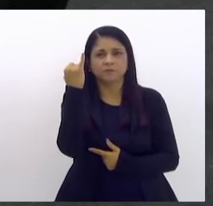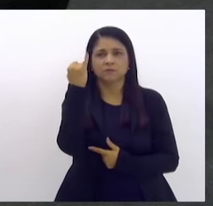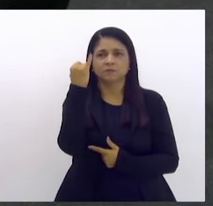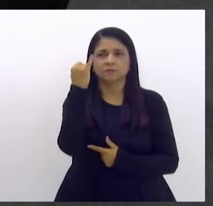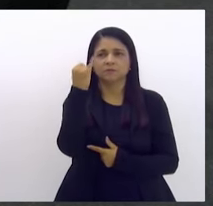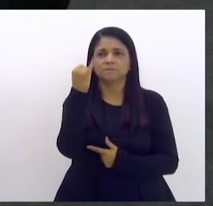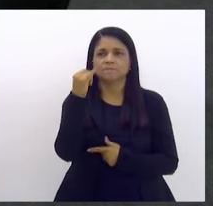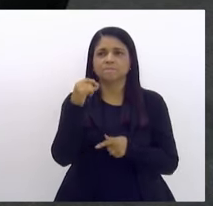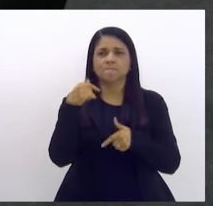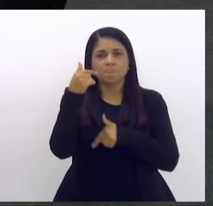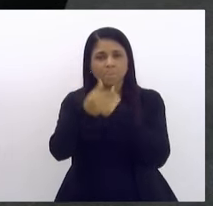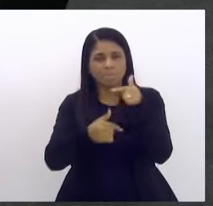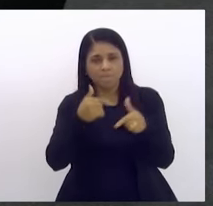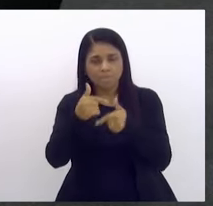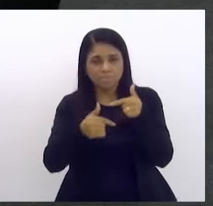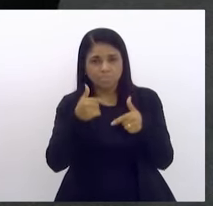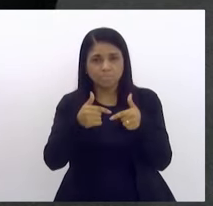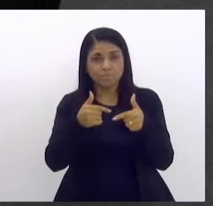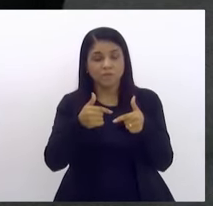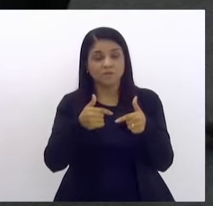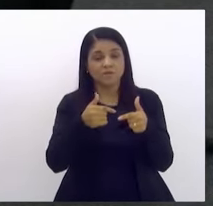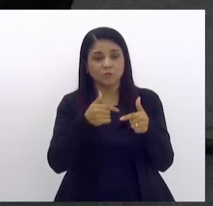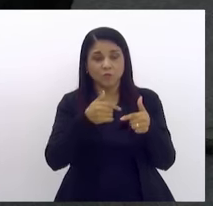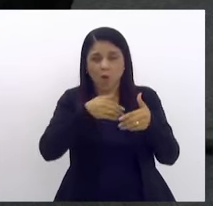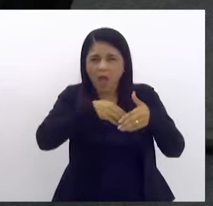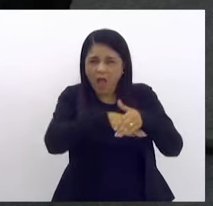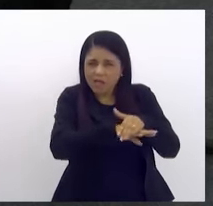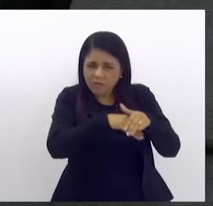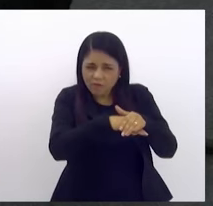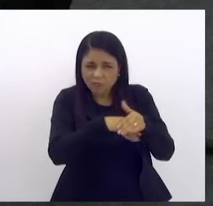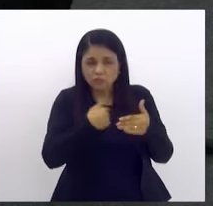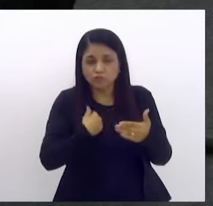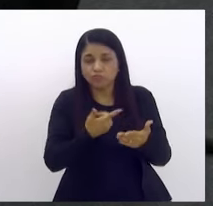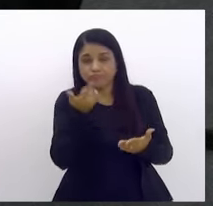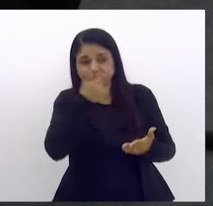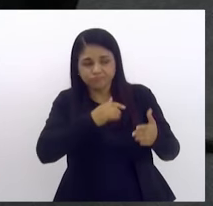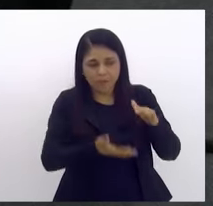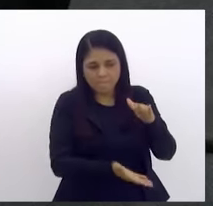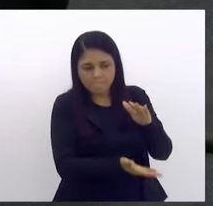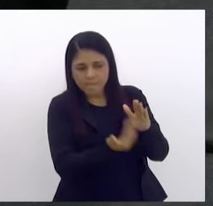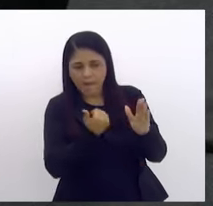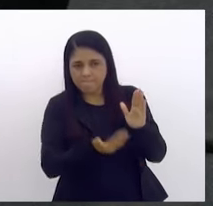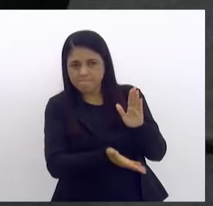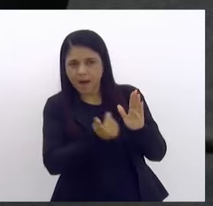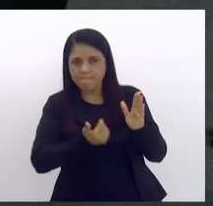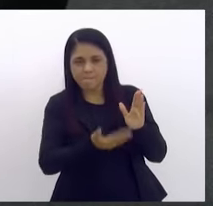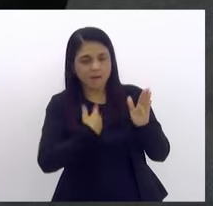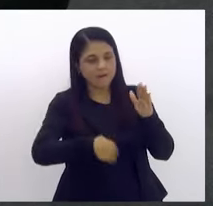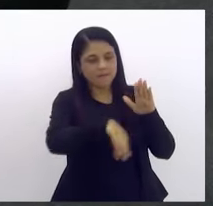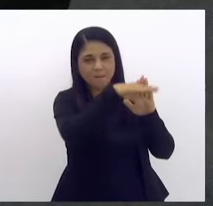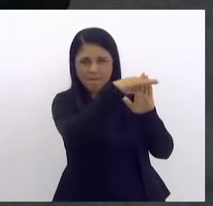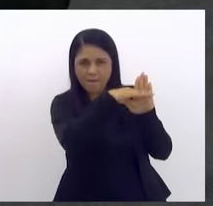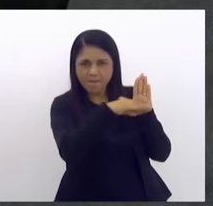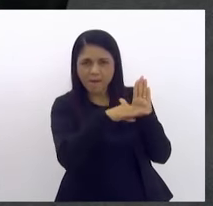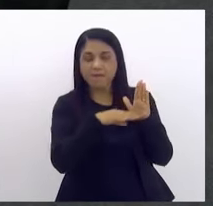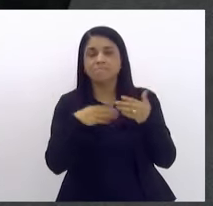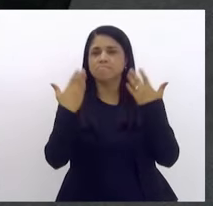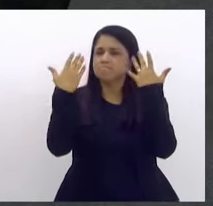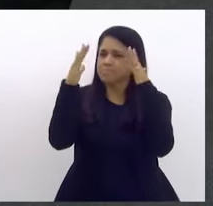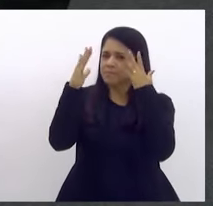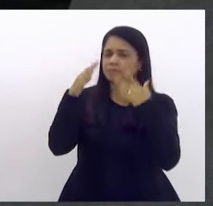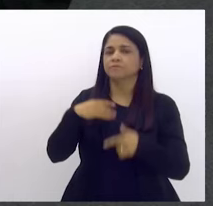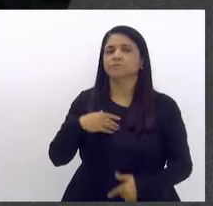gente trouxe esse trabalho, desengavetou, como se diz no popular, da CCJ, trouxe a plenário, parabenizar o presidente Rodrigo Bacelar